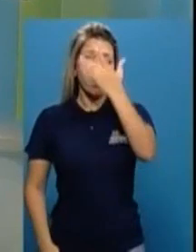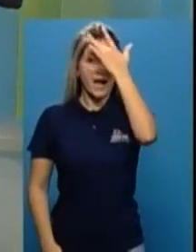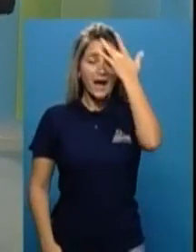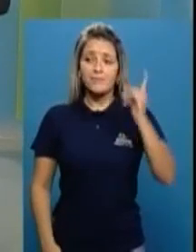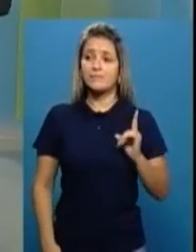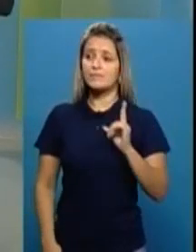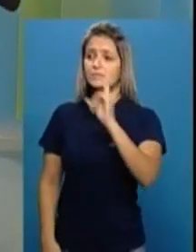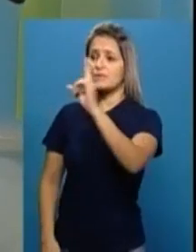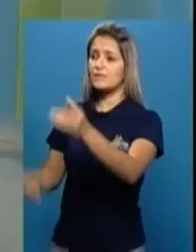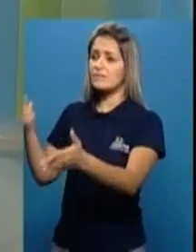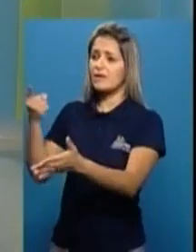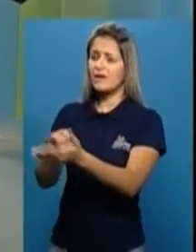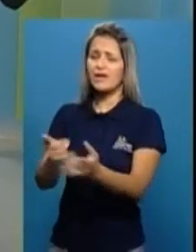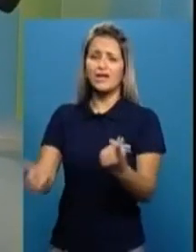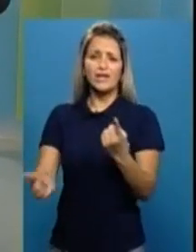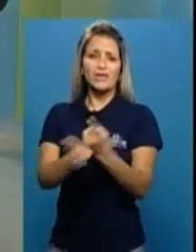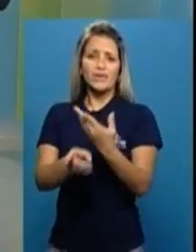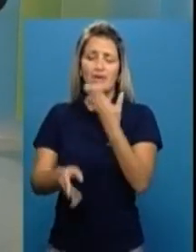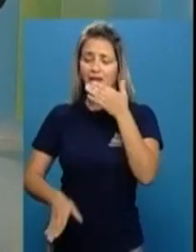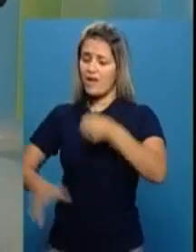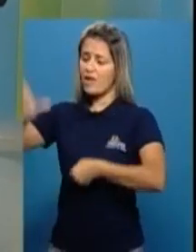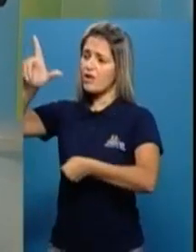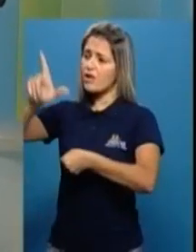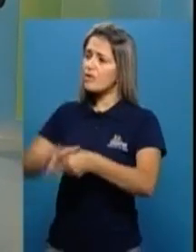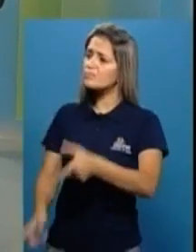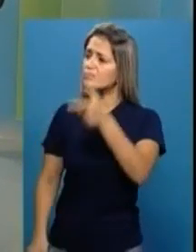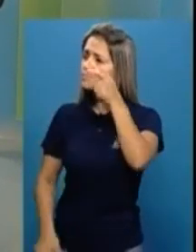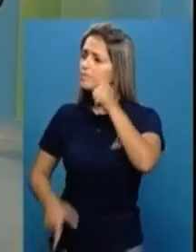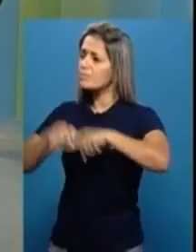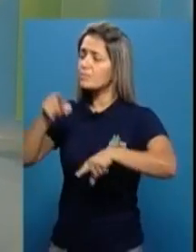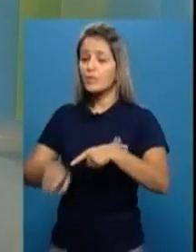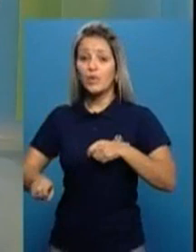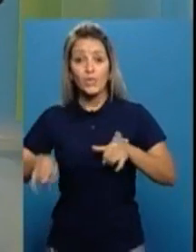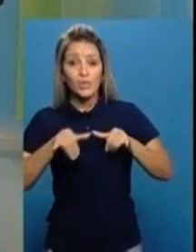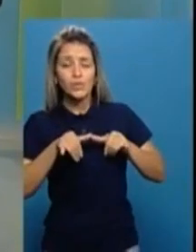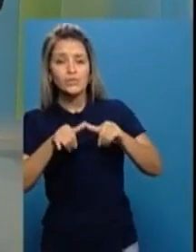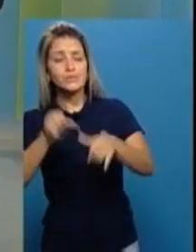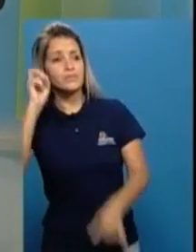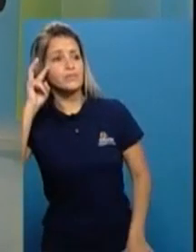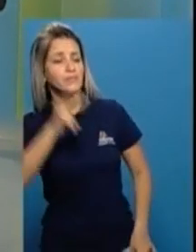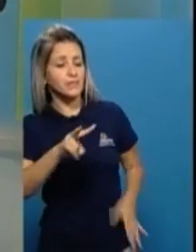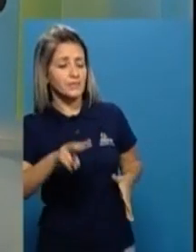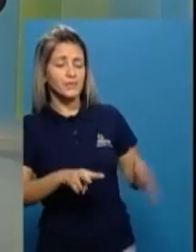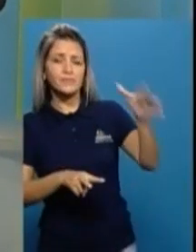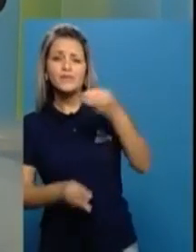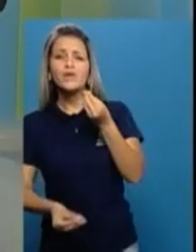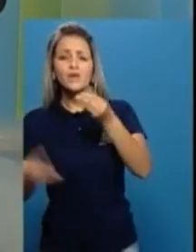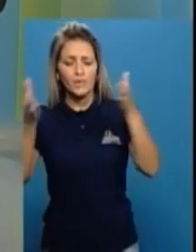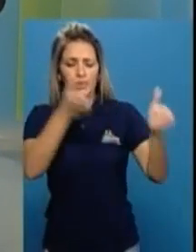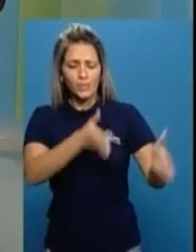sempre à sua disposição, seja numa loja, num supermercado. E eles possuem sistemas